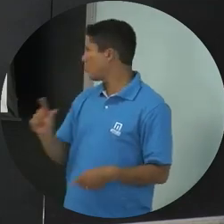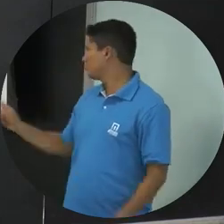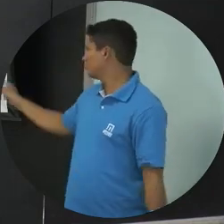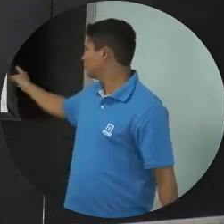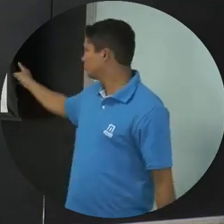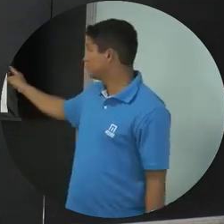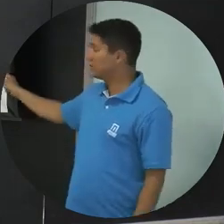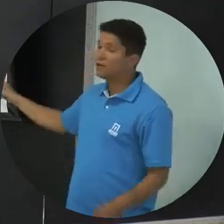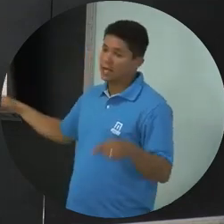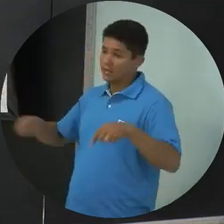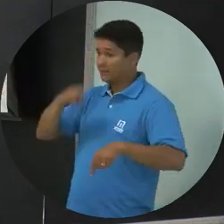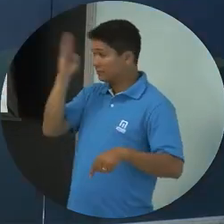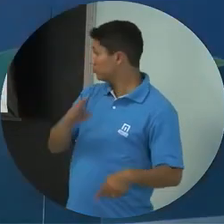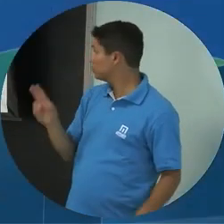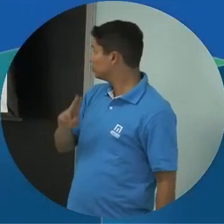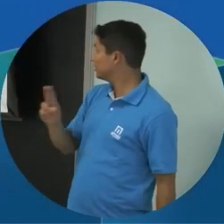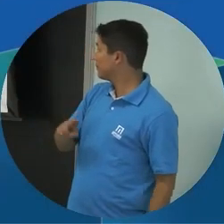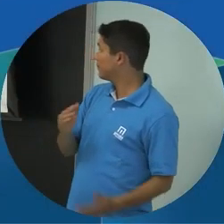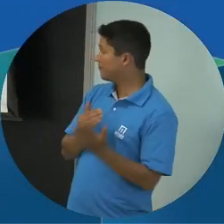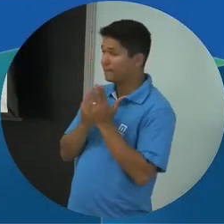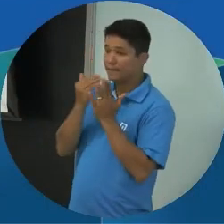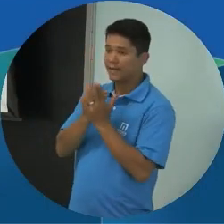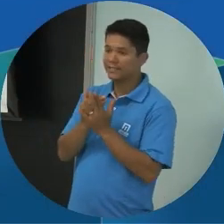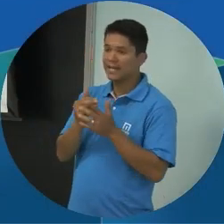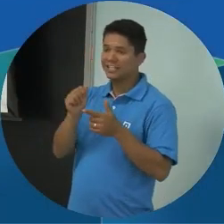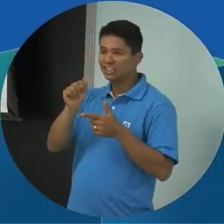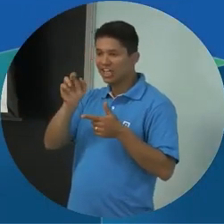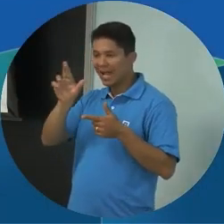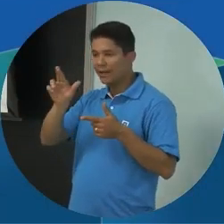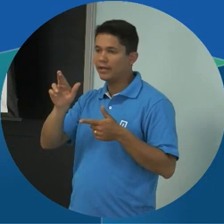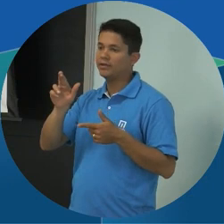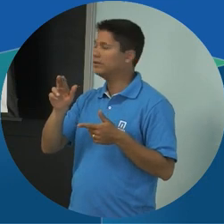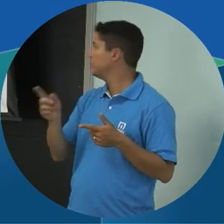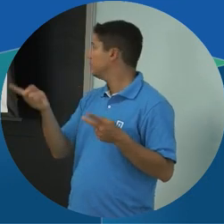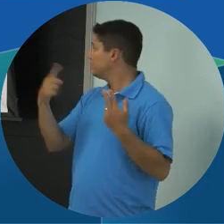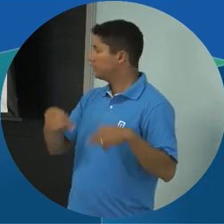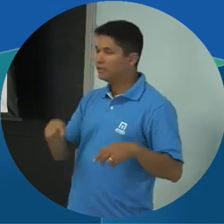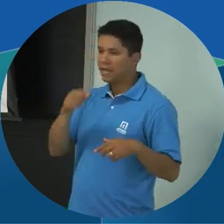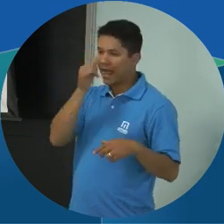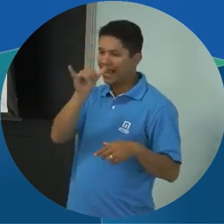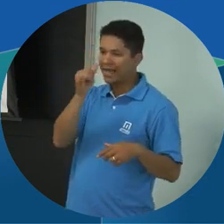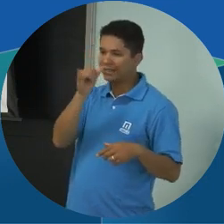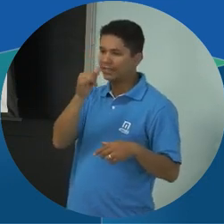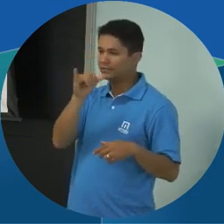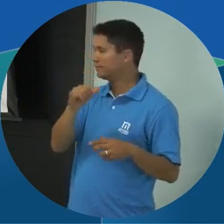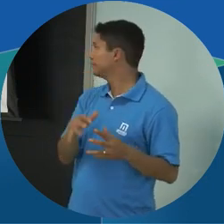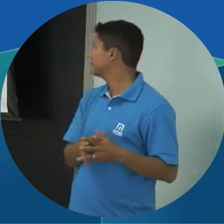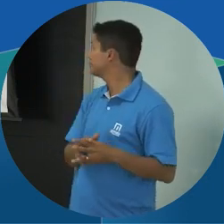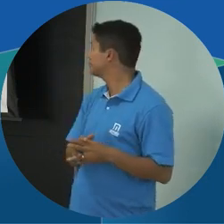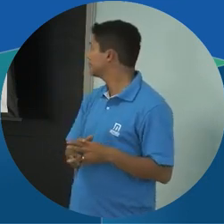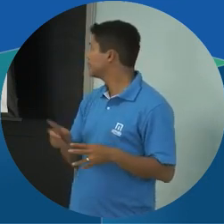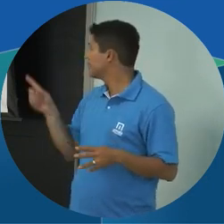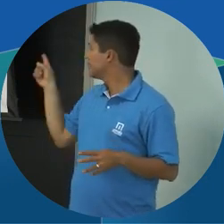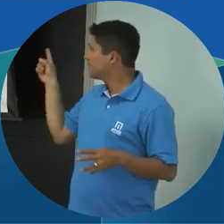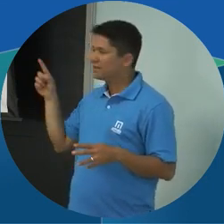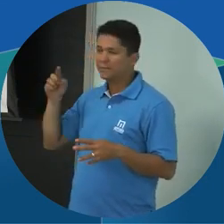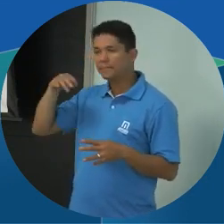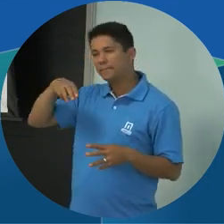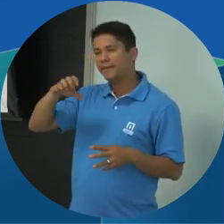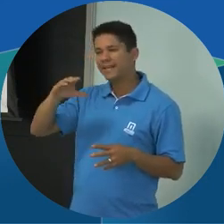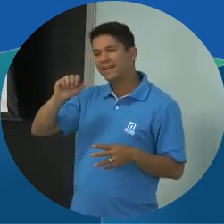são pneumáticas e elétricas. Tá? As mecânicas para equipamentos de menor pressão.